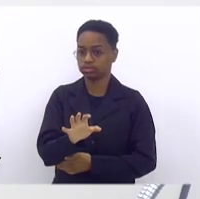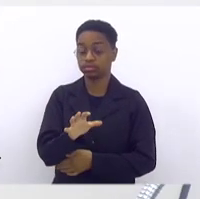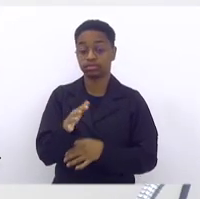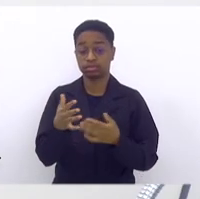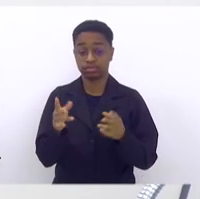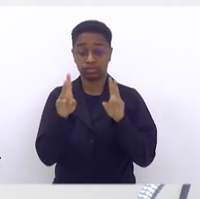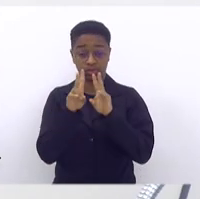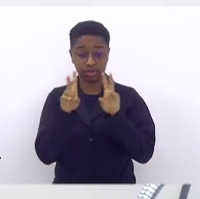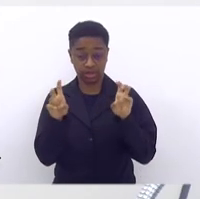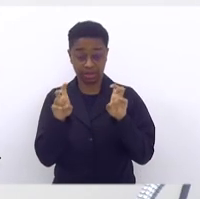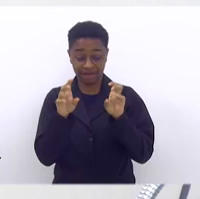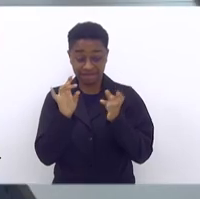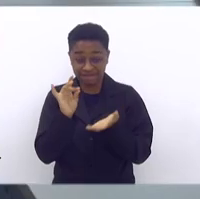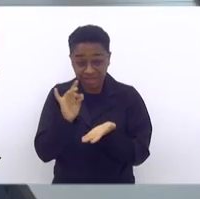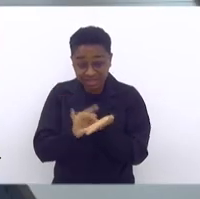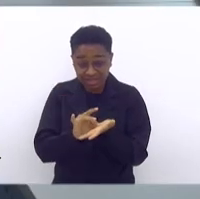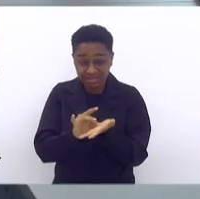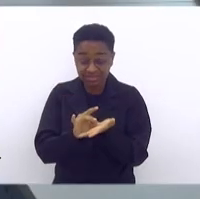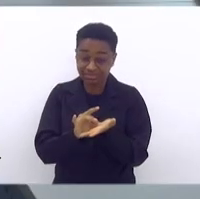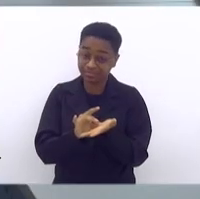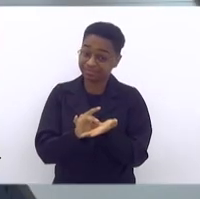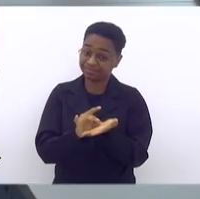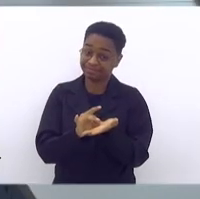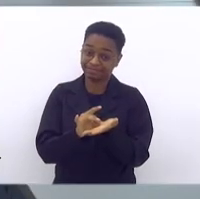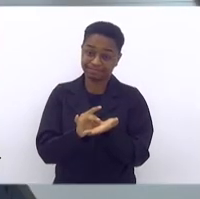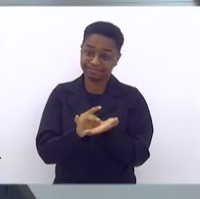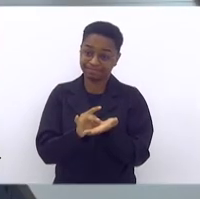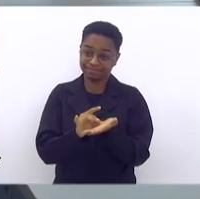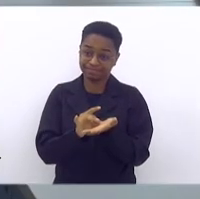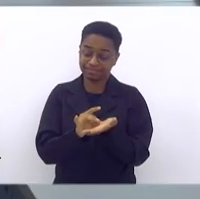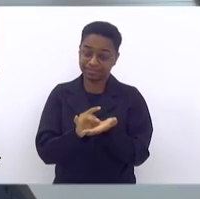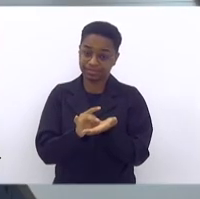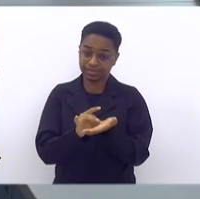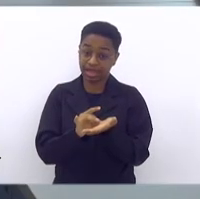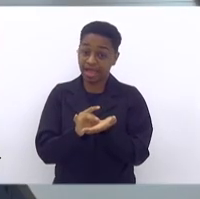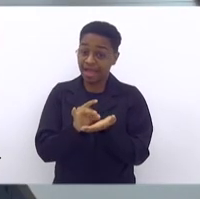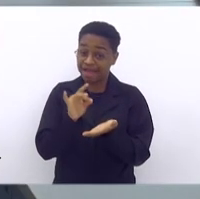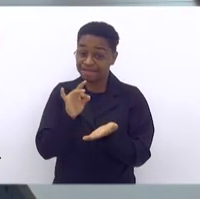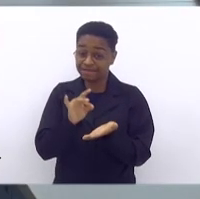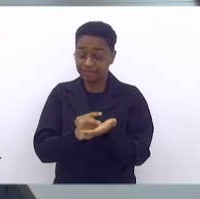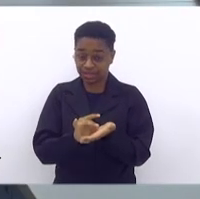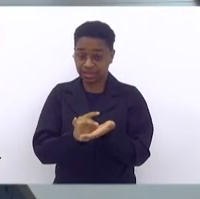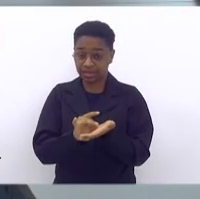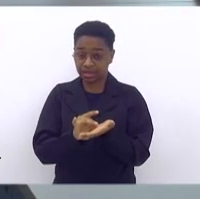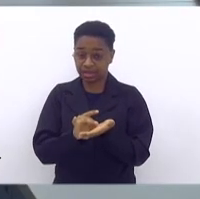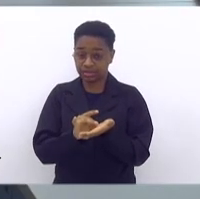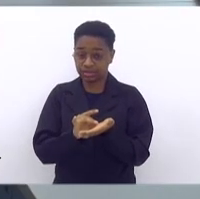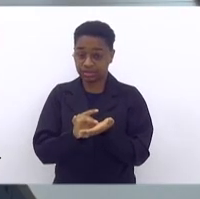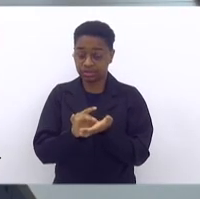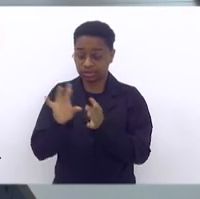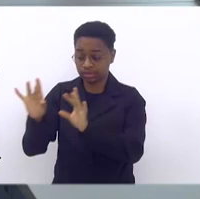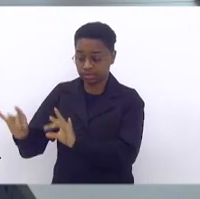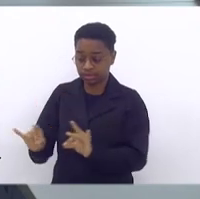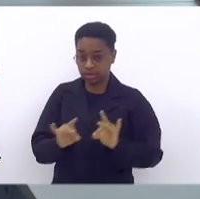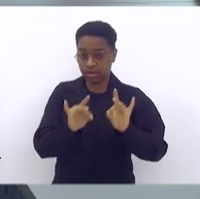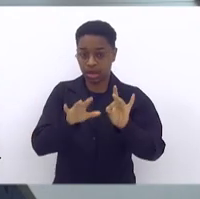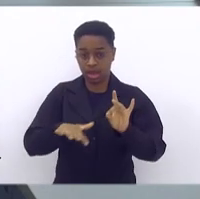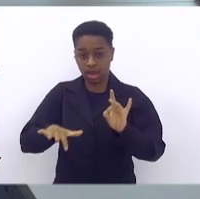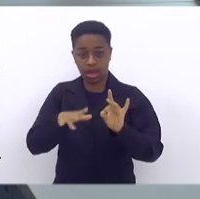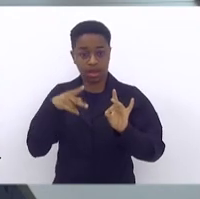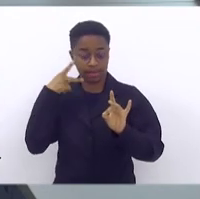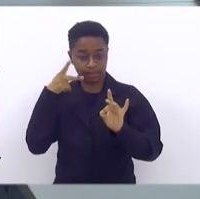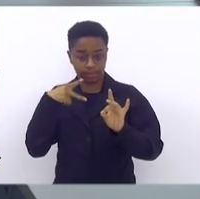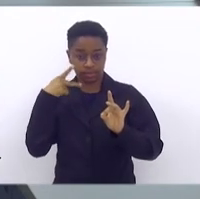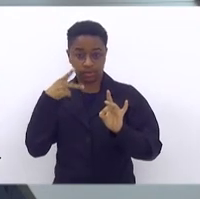da verdade é que, olha só, a verdade foi trazida para a política